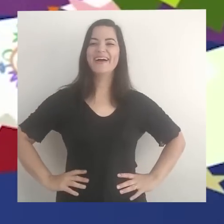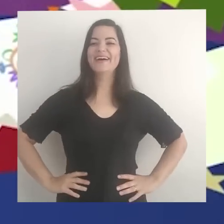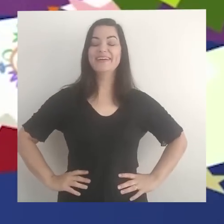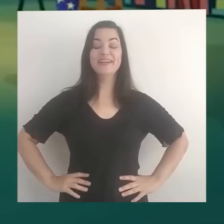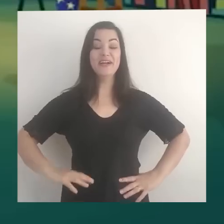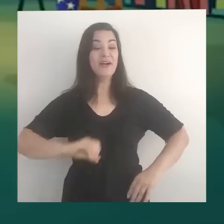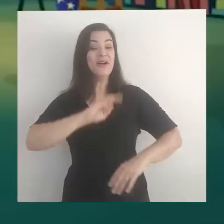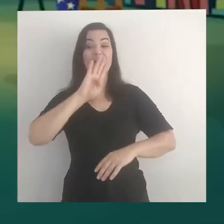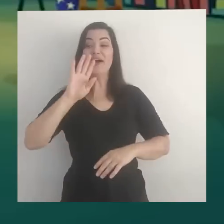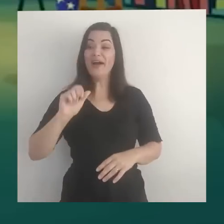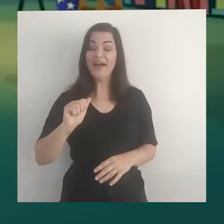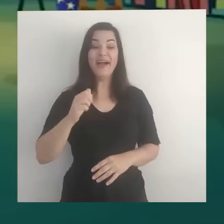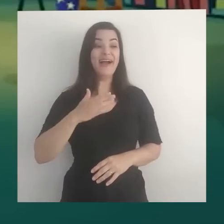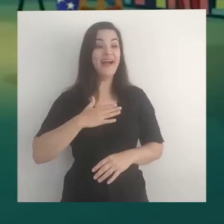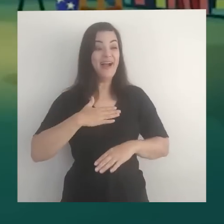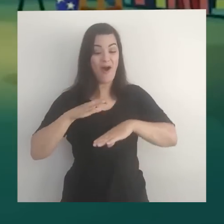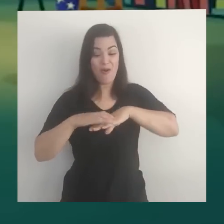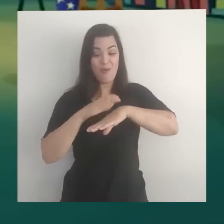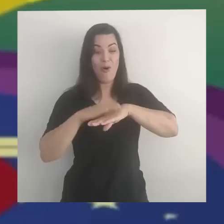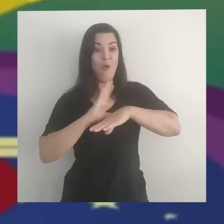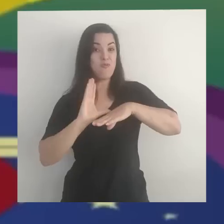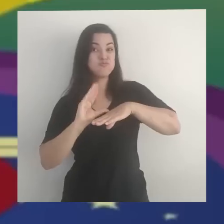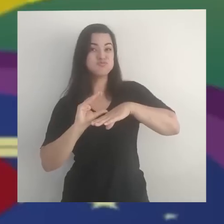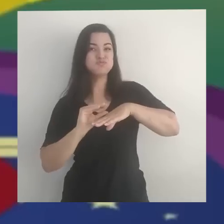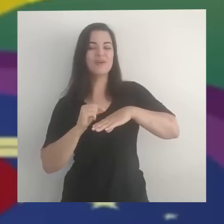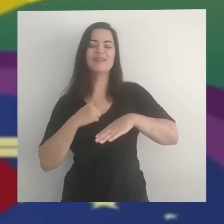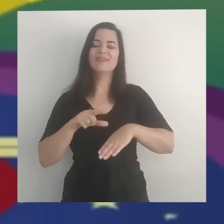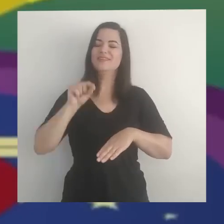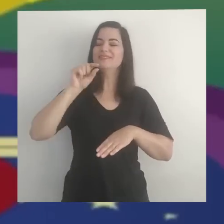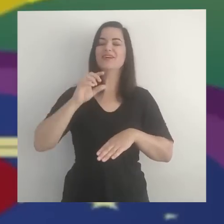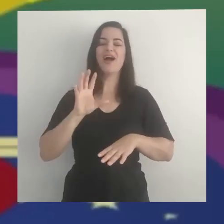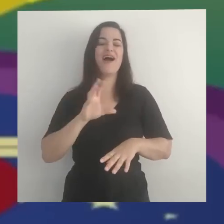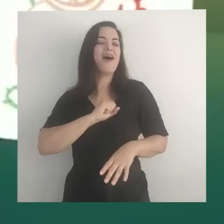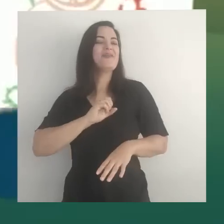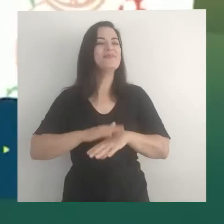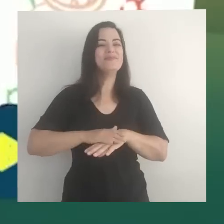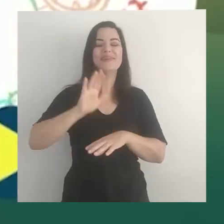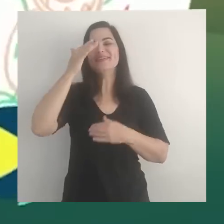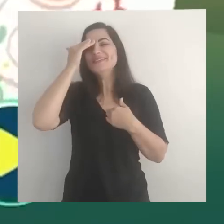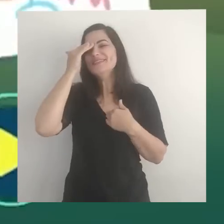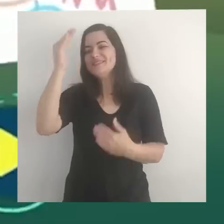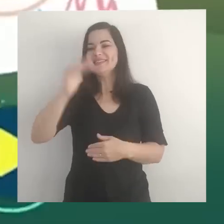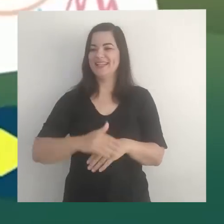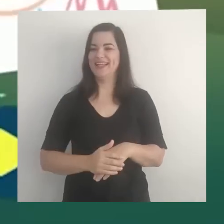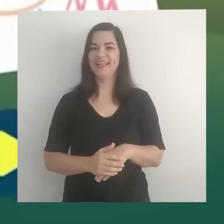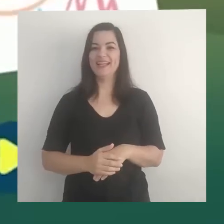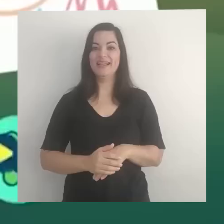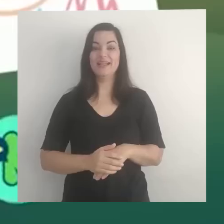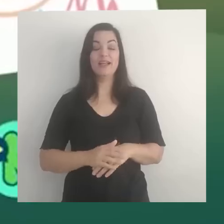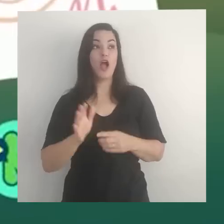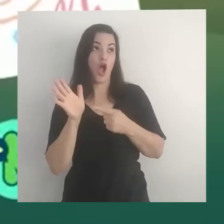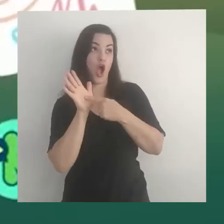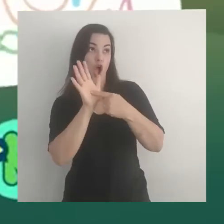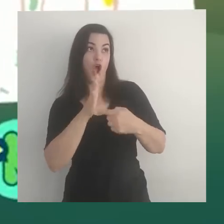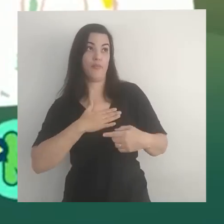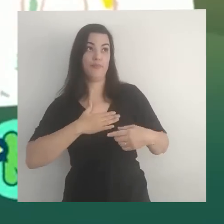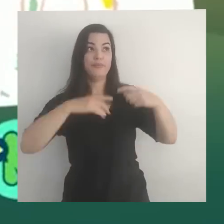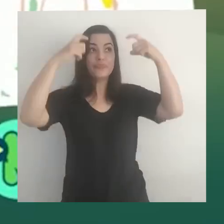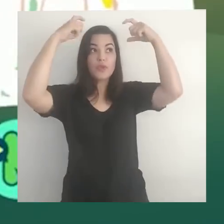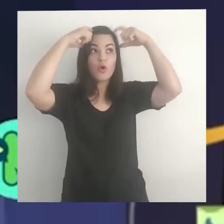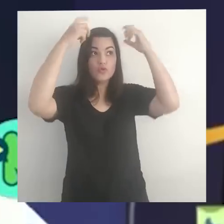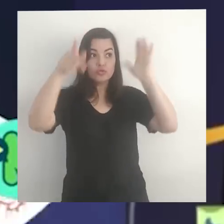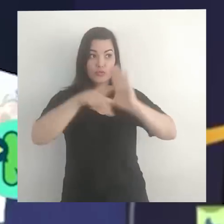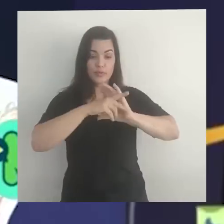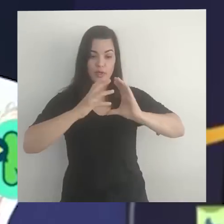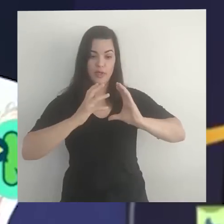Oba, minha pantufa preferida. Obrigado, Cláudio. Galileu, olha só o meu urso marciano. Ele é meio urso, meio